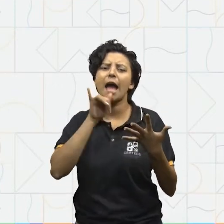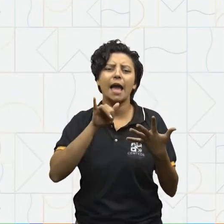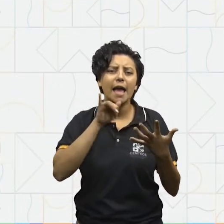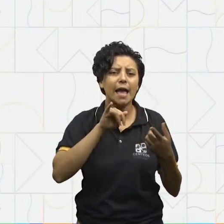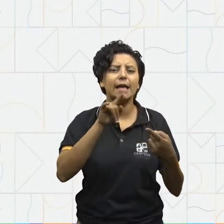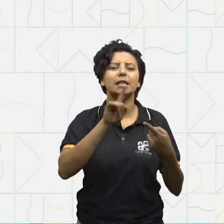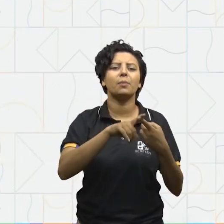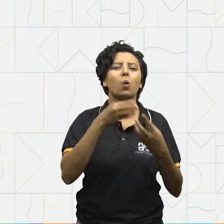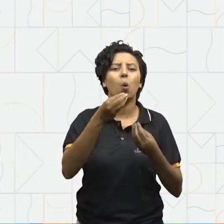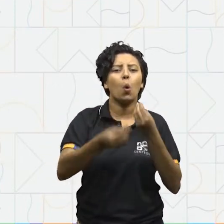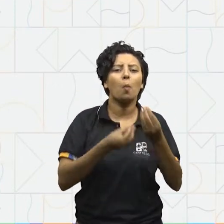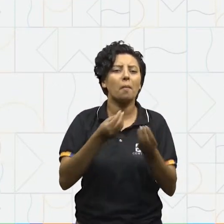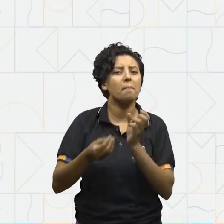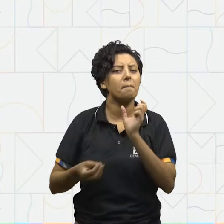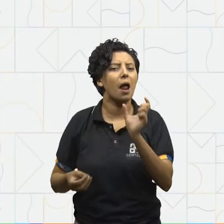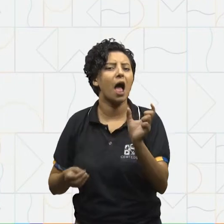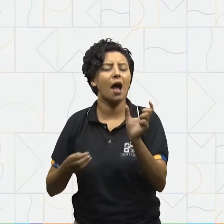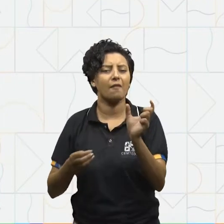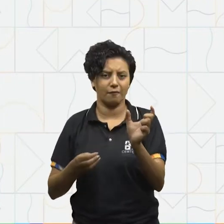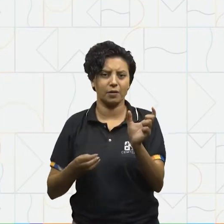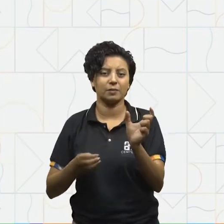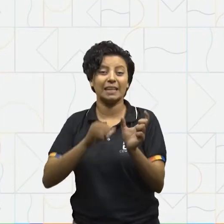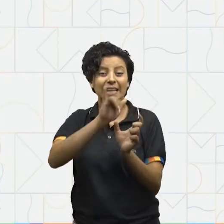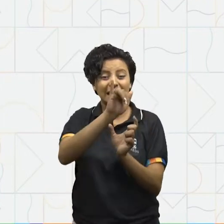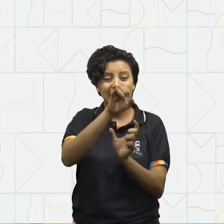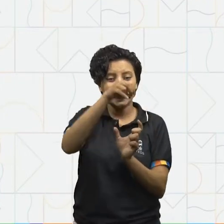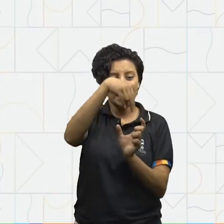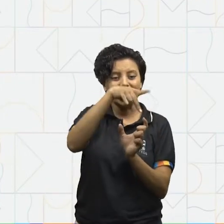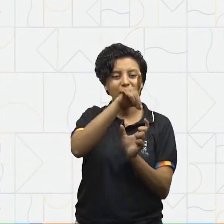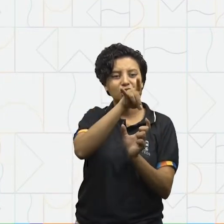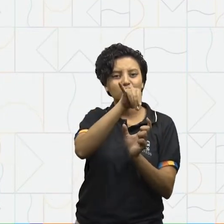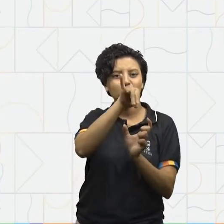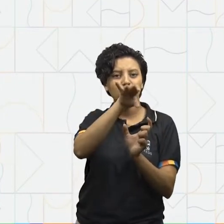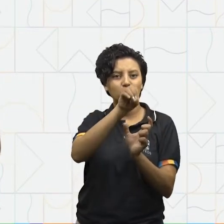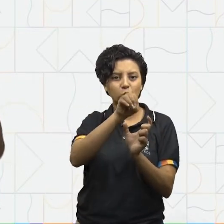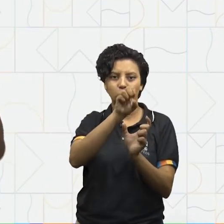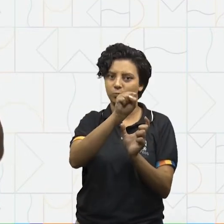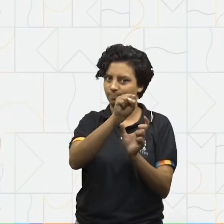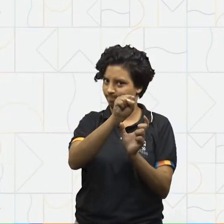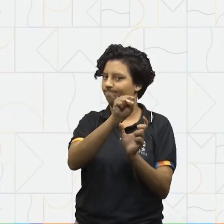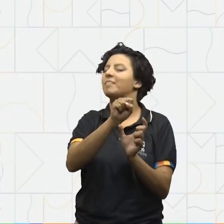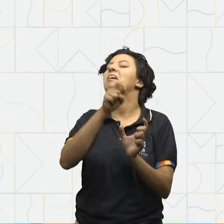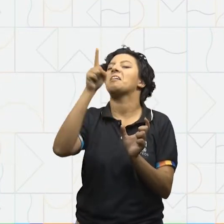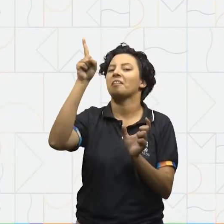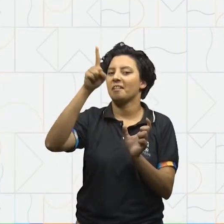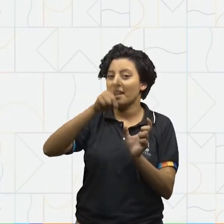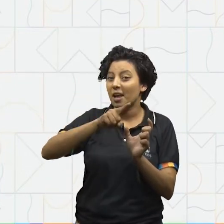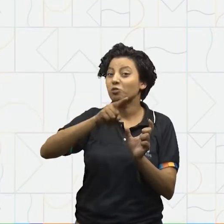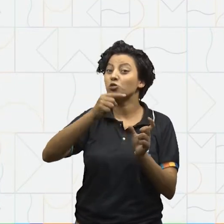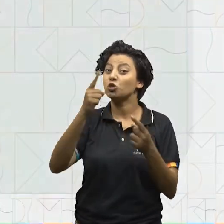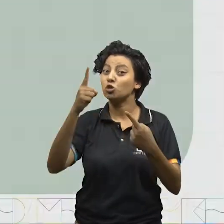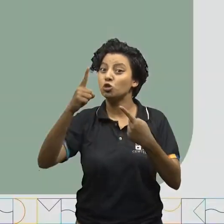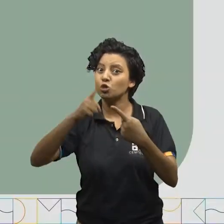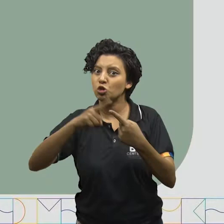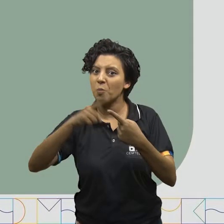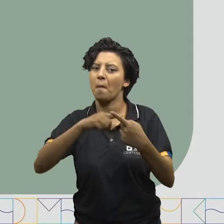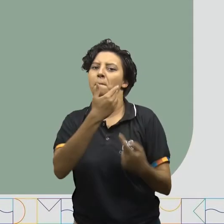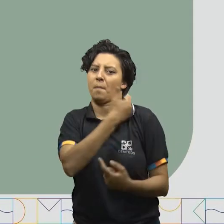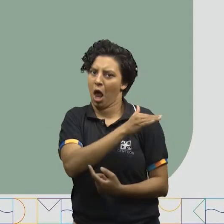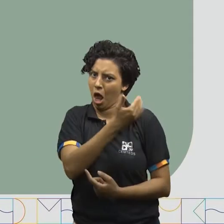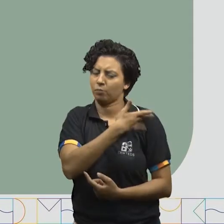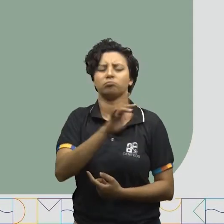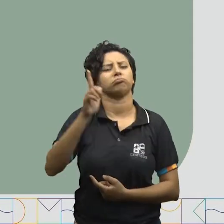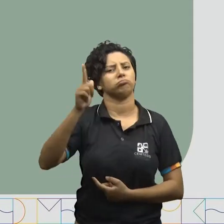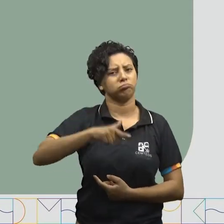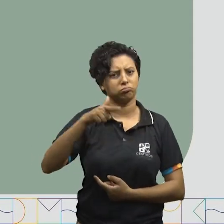forma de chamar os povos nativos de índios. Esse termo já foi e é uma forma de violência até hoje. Os nativos